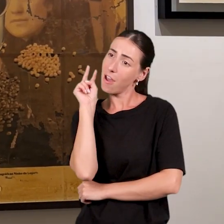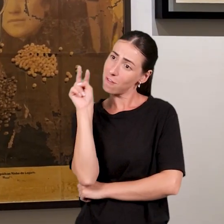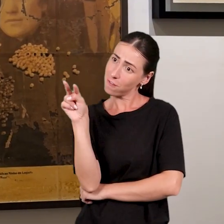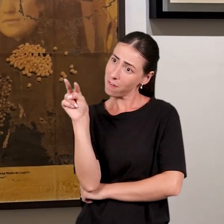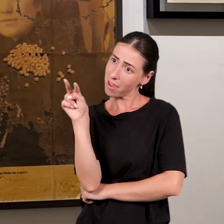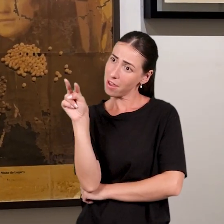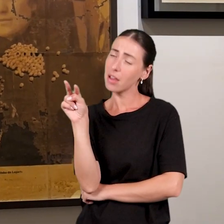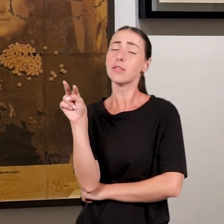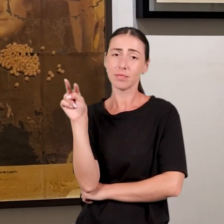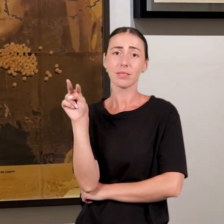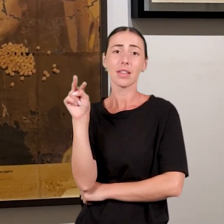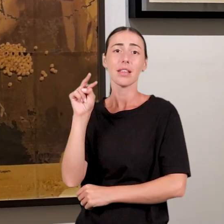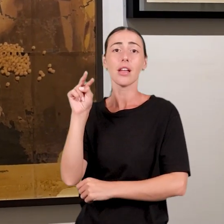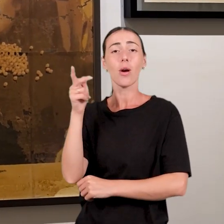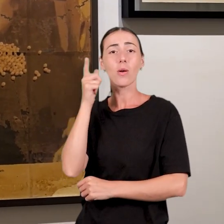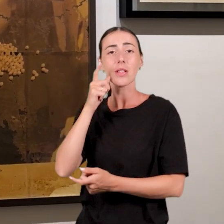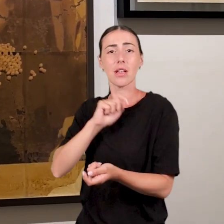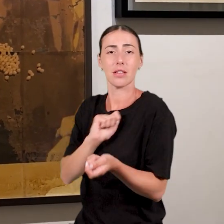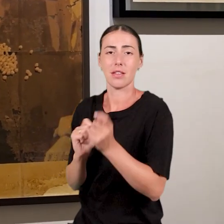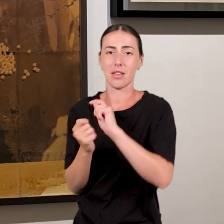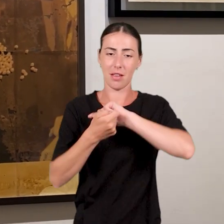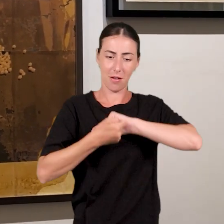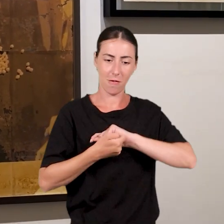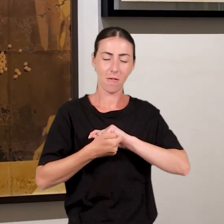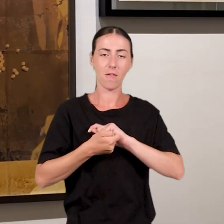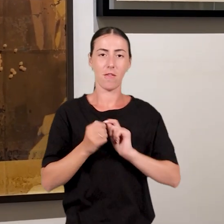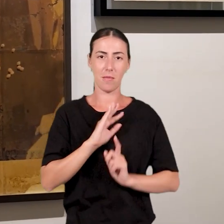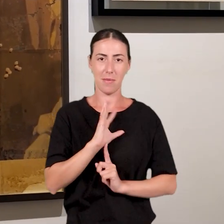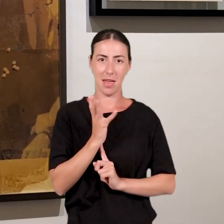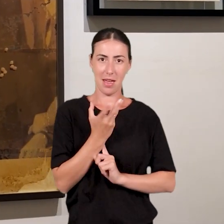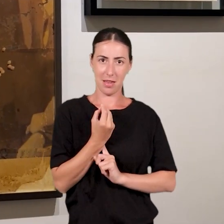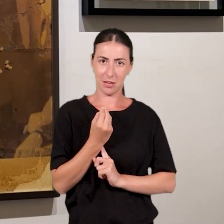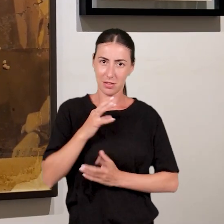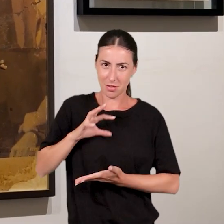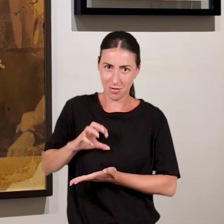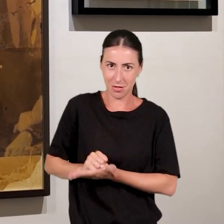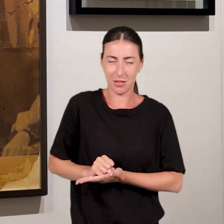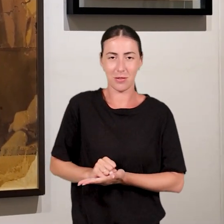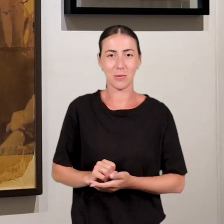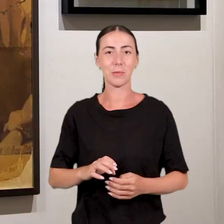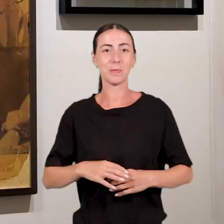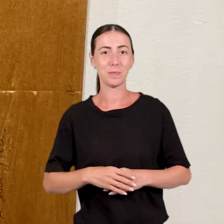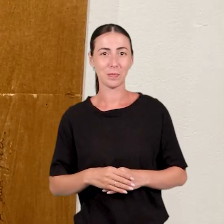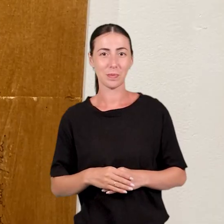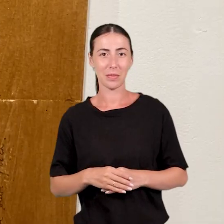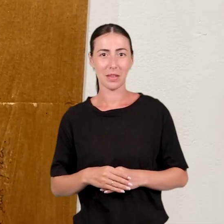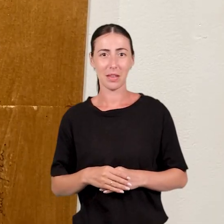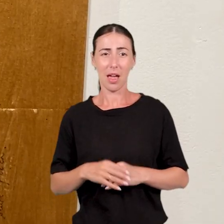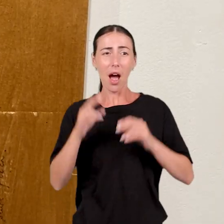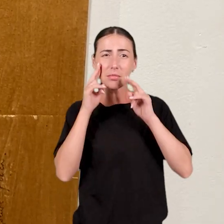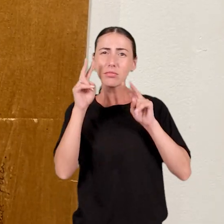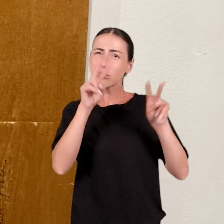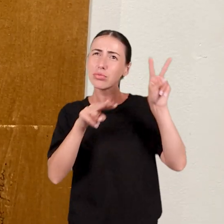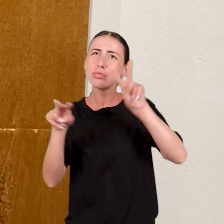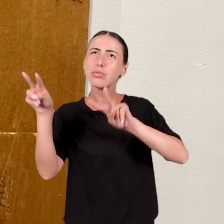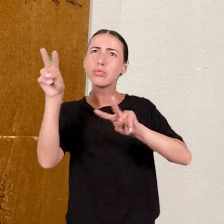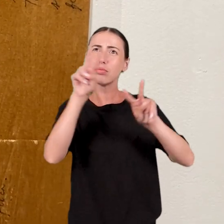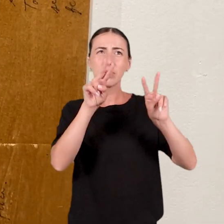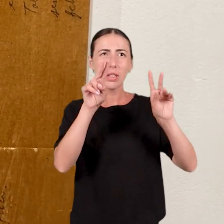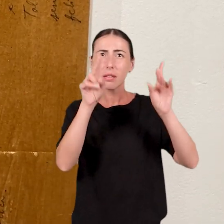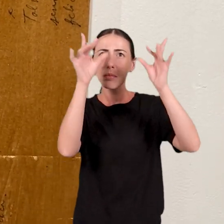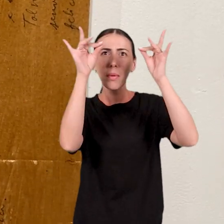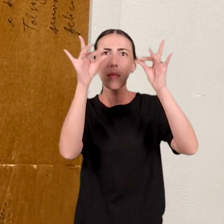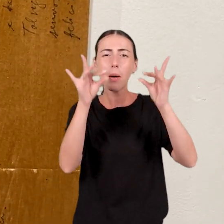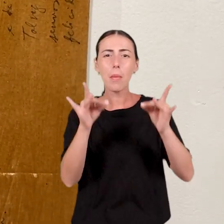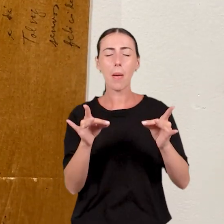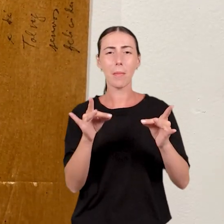somos tomados pela intuição de que um evento se trata, na realidade, de uma repetição. Em seguida, é comum que